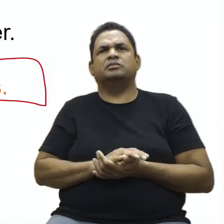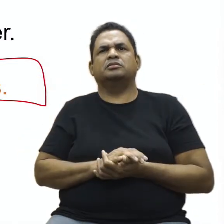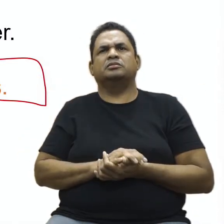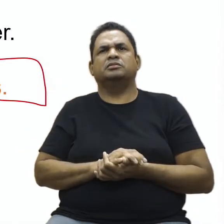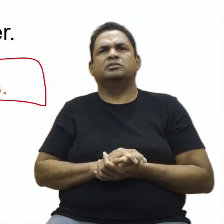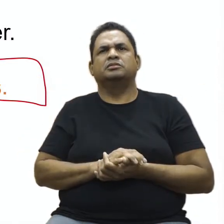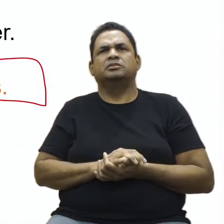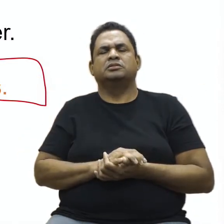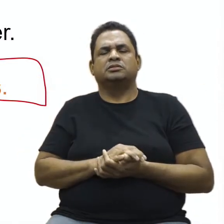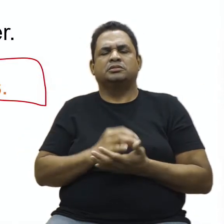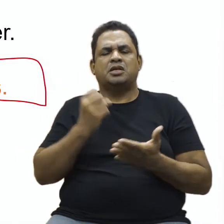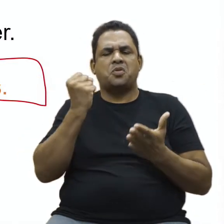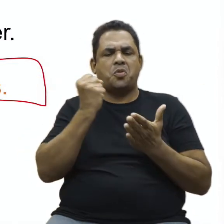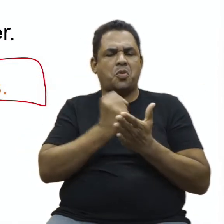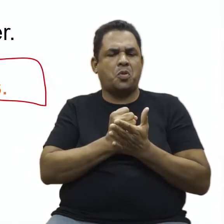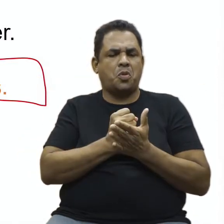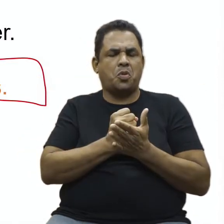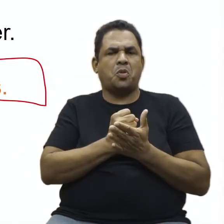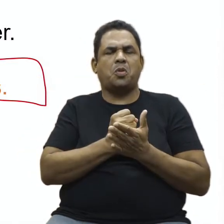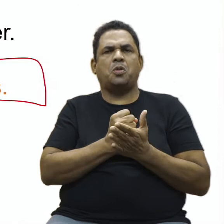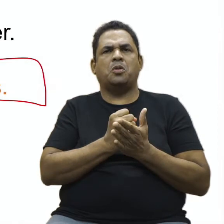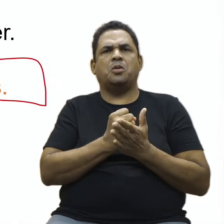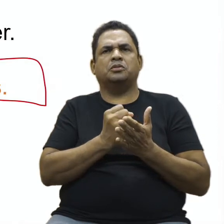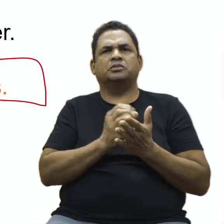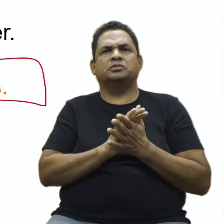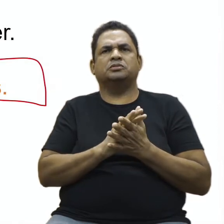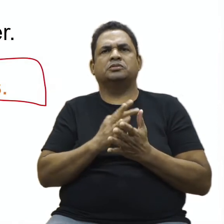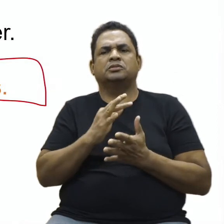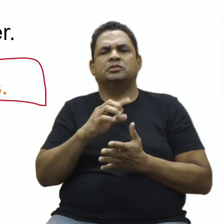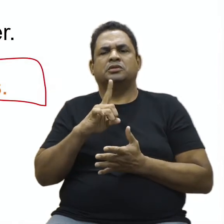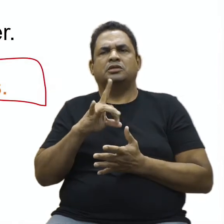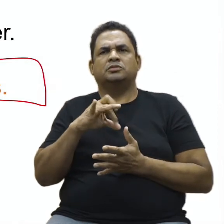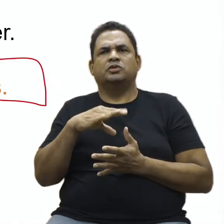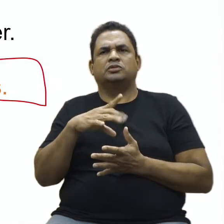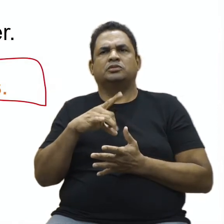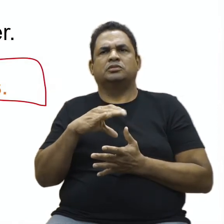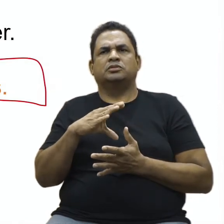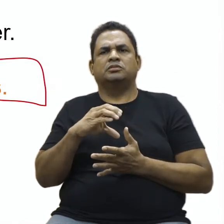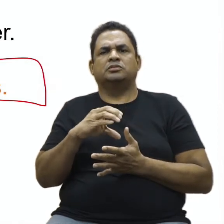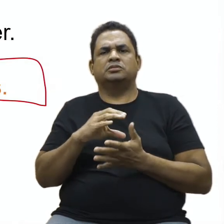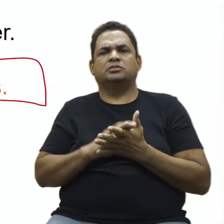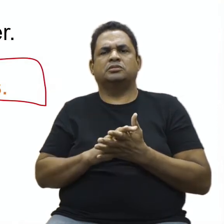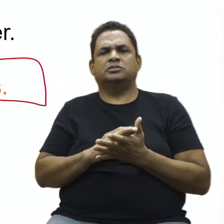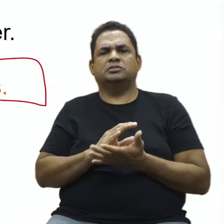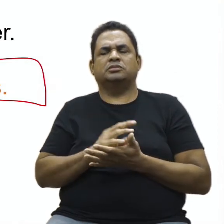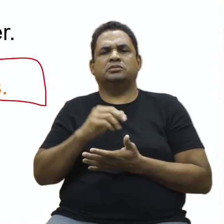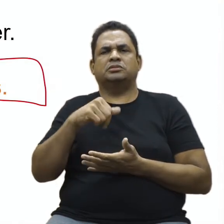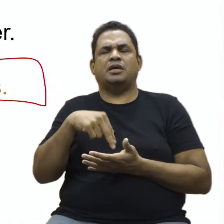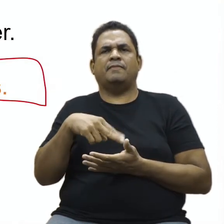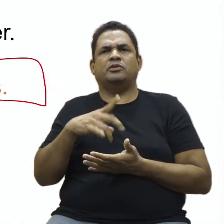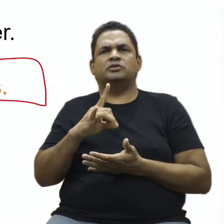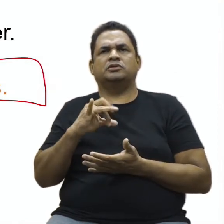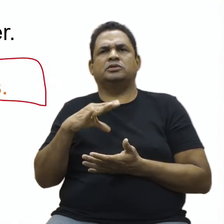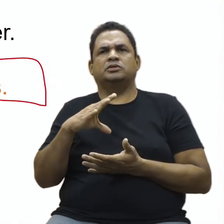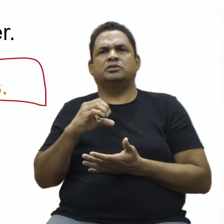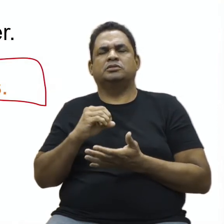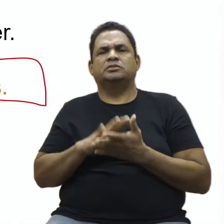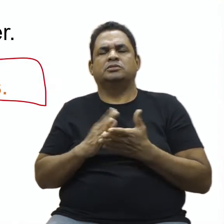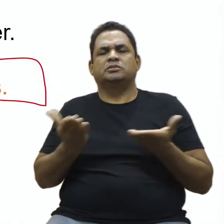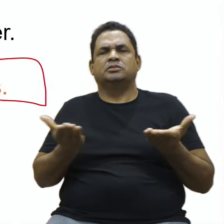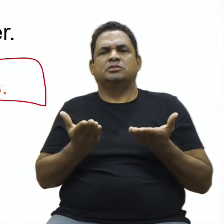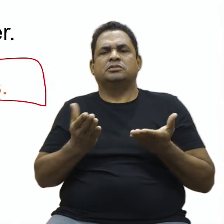contratação, que é o despotismo, né? Parece despotismo, é o despotismo, onde a gente coloca pessoas